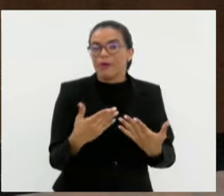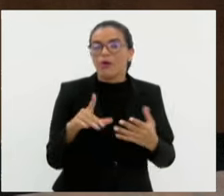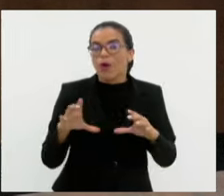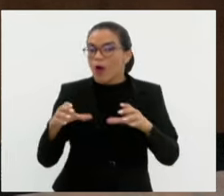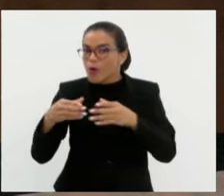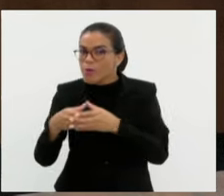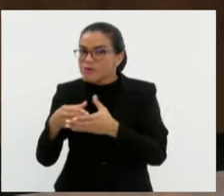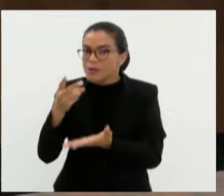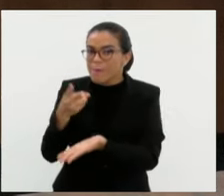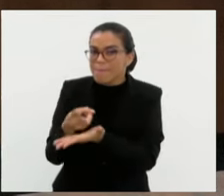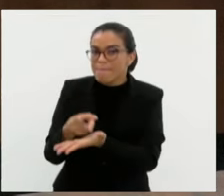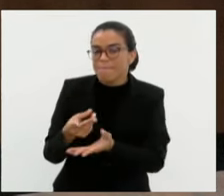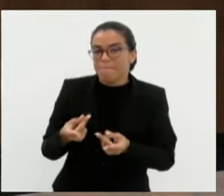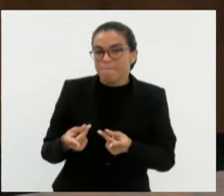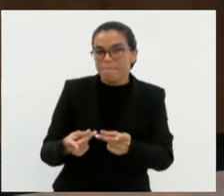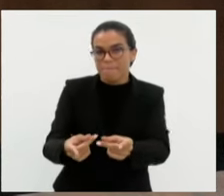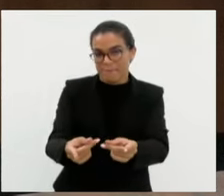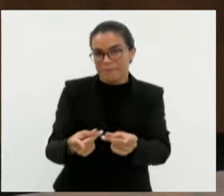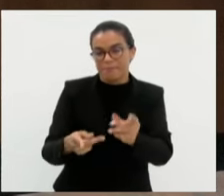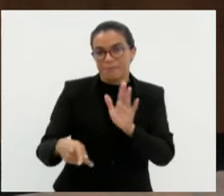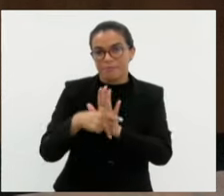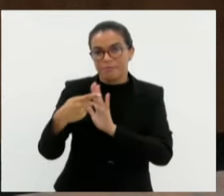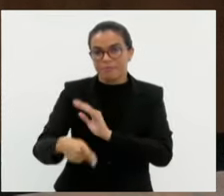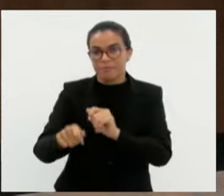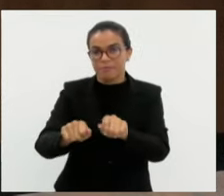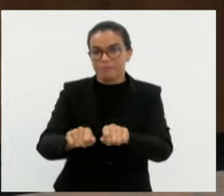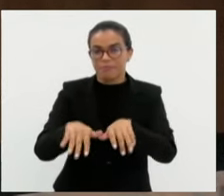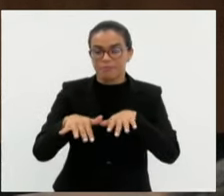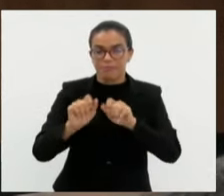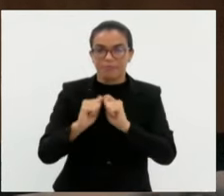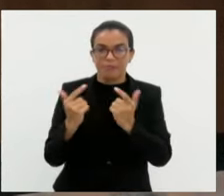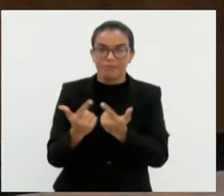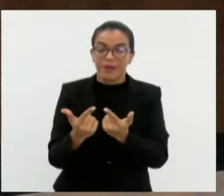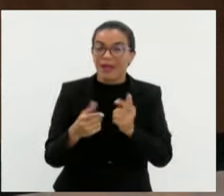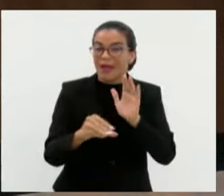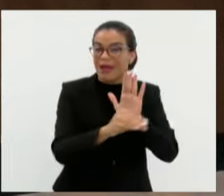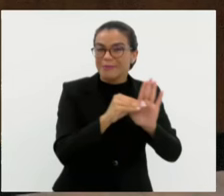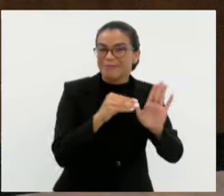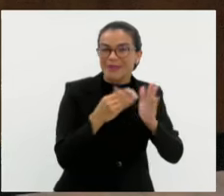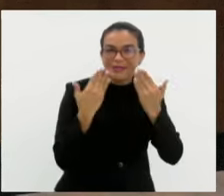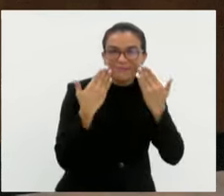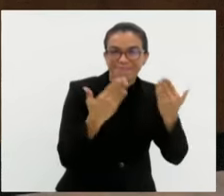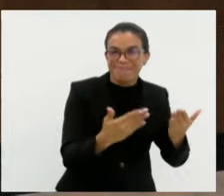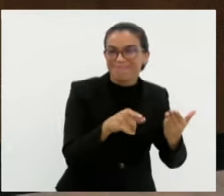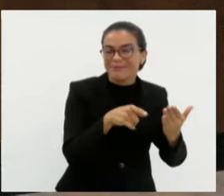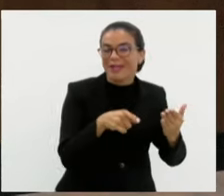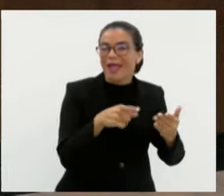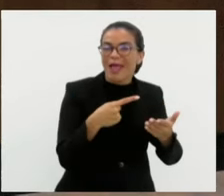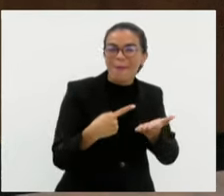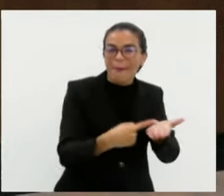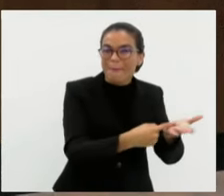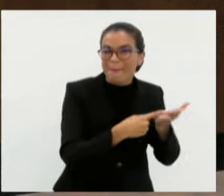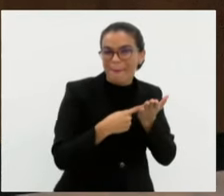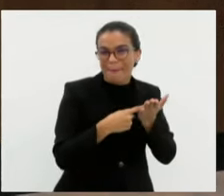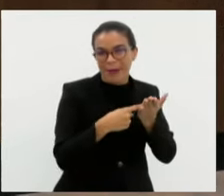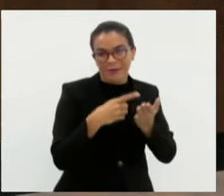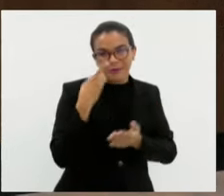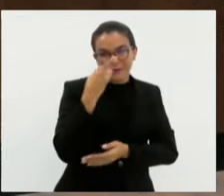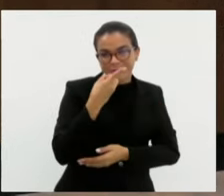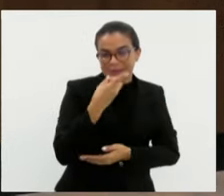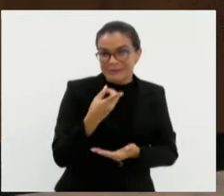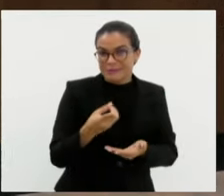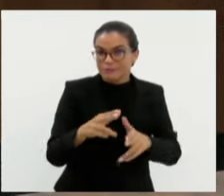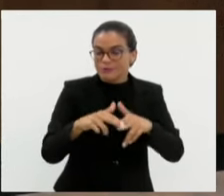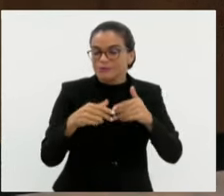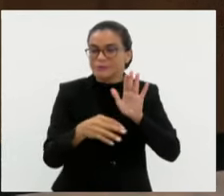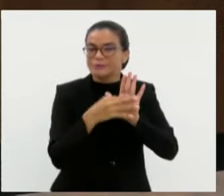comissão permanente da Casa, e a emenda apresentada é uma emenda de mandatos parlamentares. Nesse sentido, o parecer